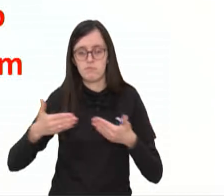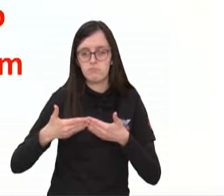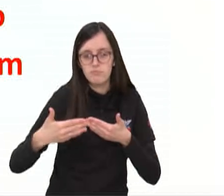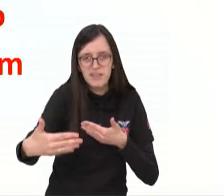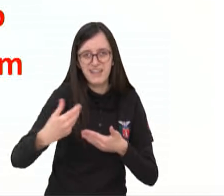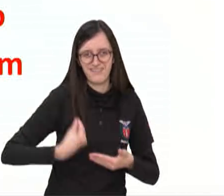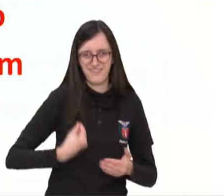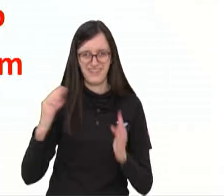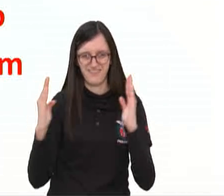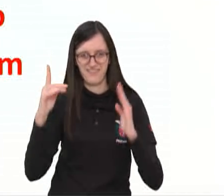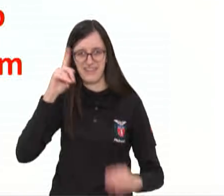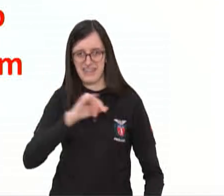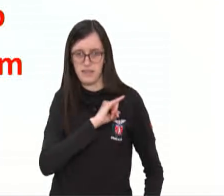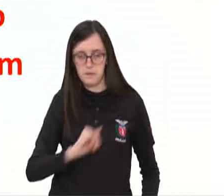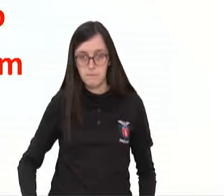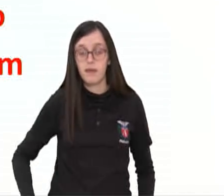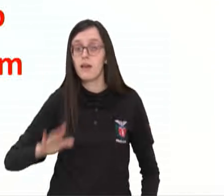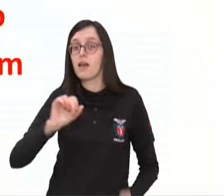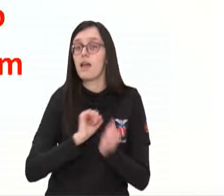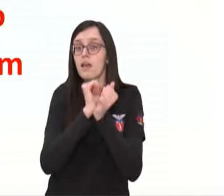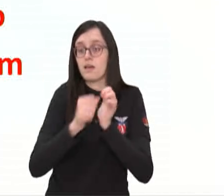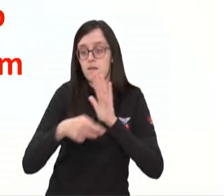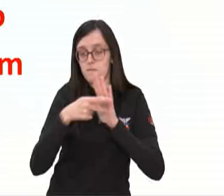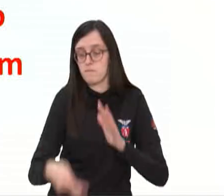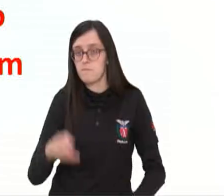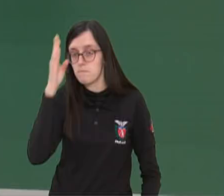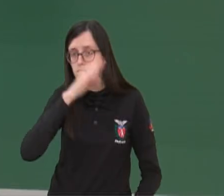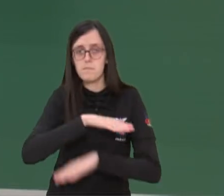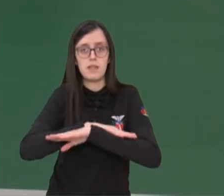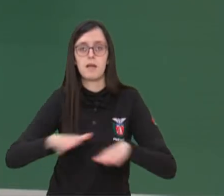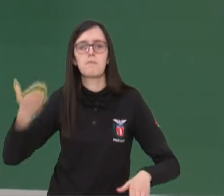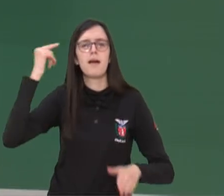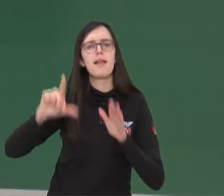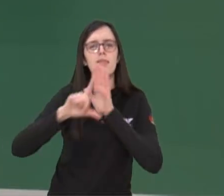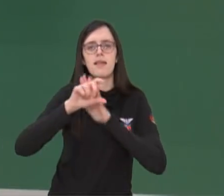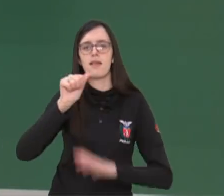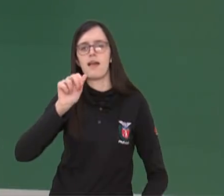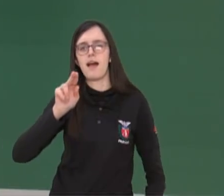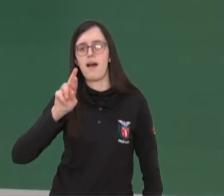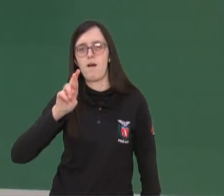Império. Lembra que a escravidão no Brasil acabou com a Lei Áurea lá em